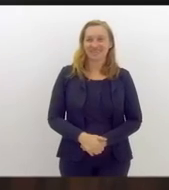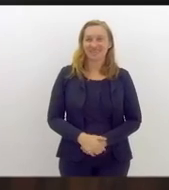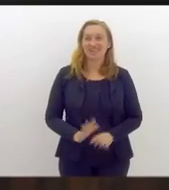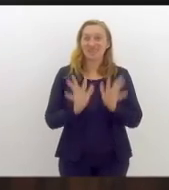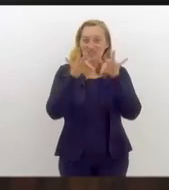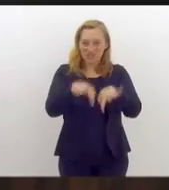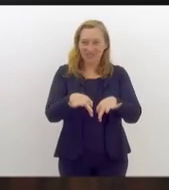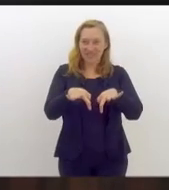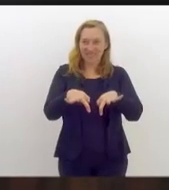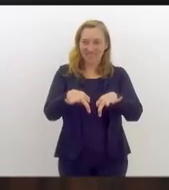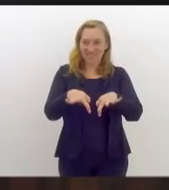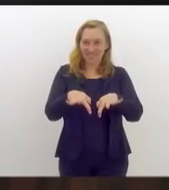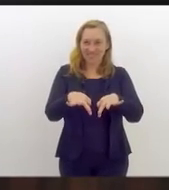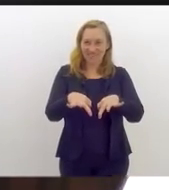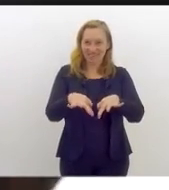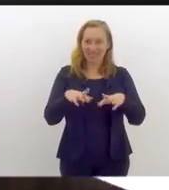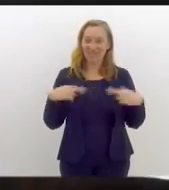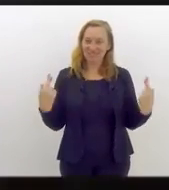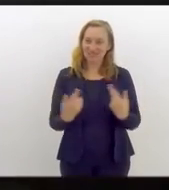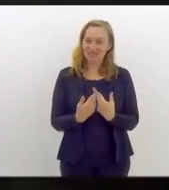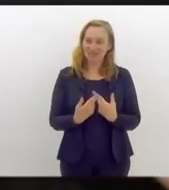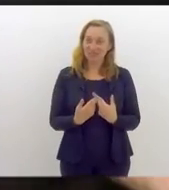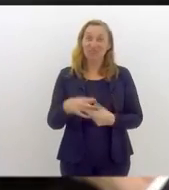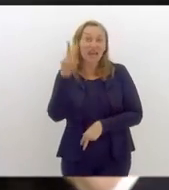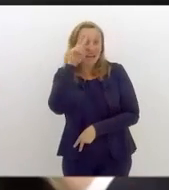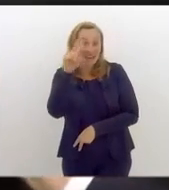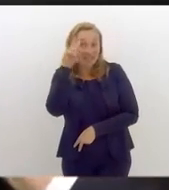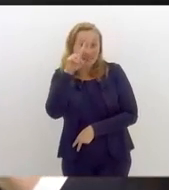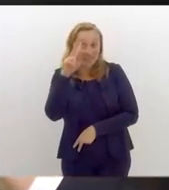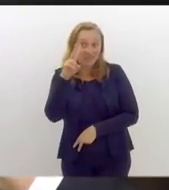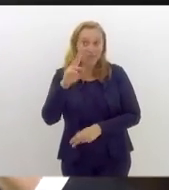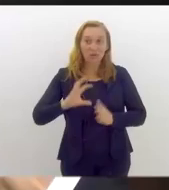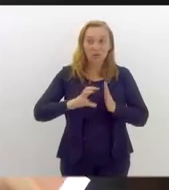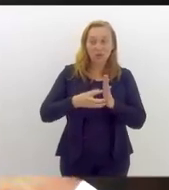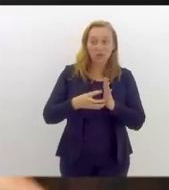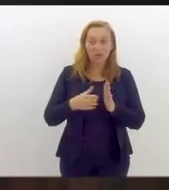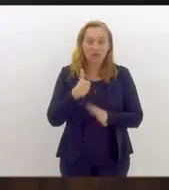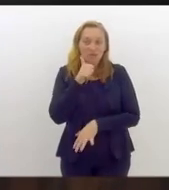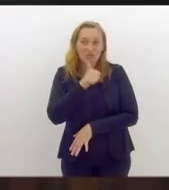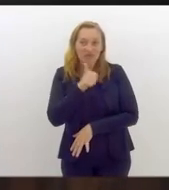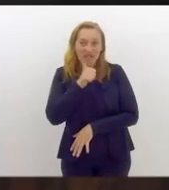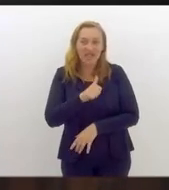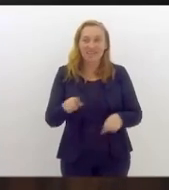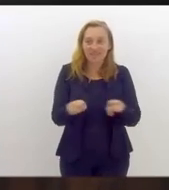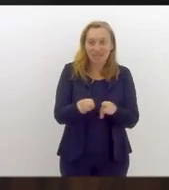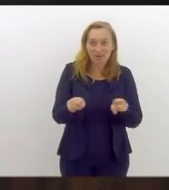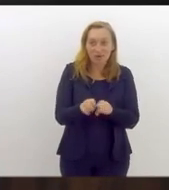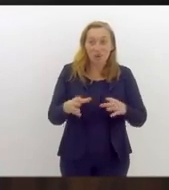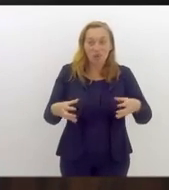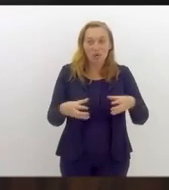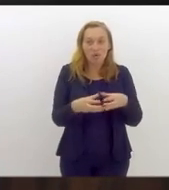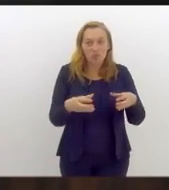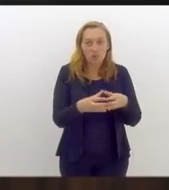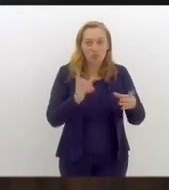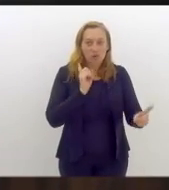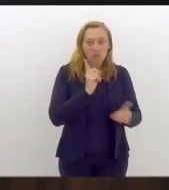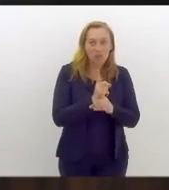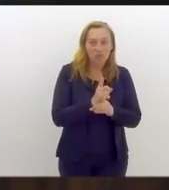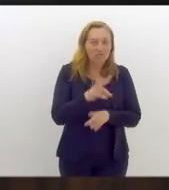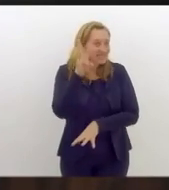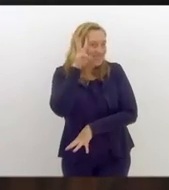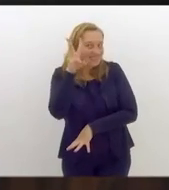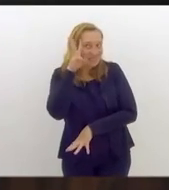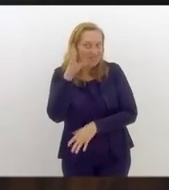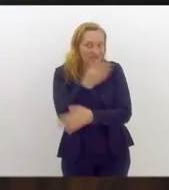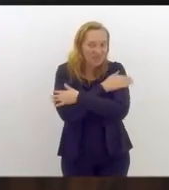Declaro encerrada a presente sessão. Lembrando a bancada feminina que temos um encontro também na terça-feira.